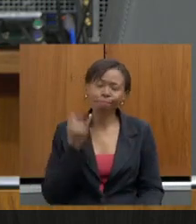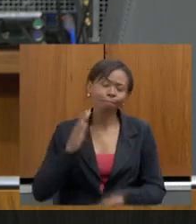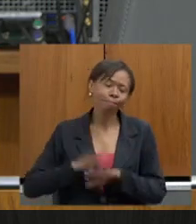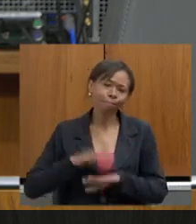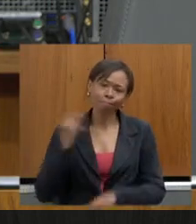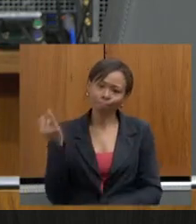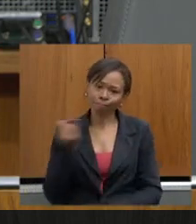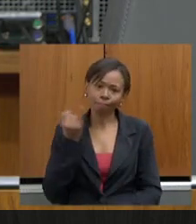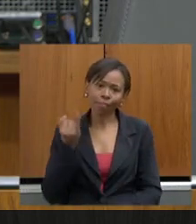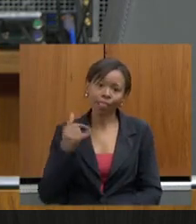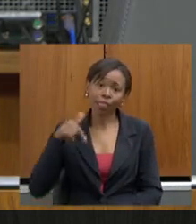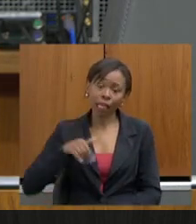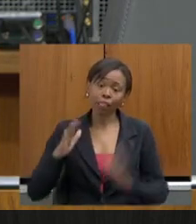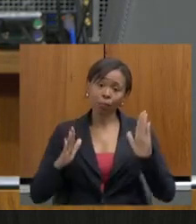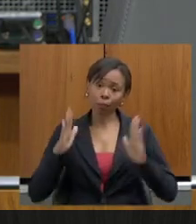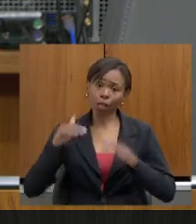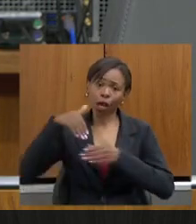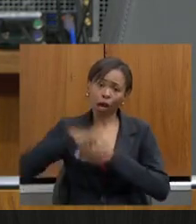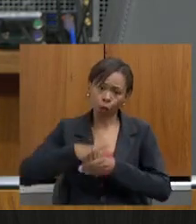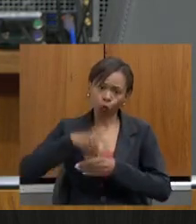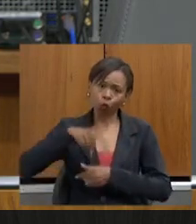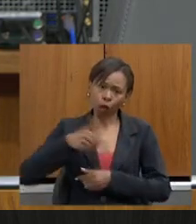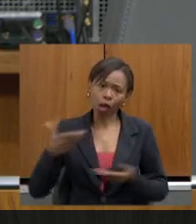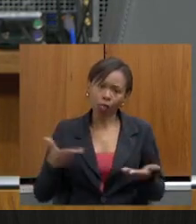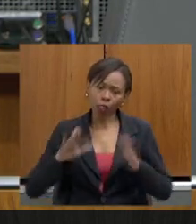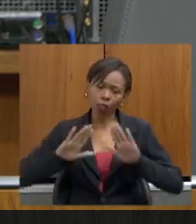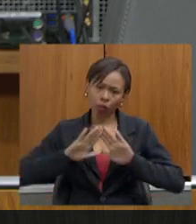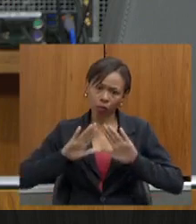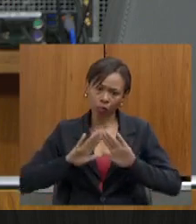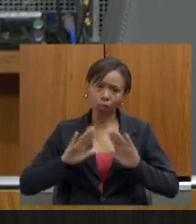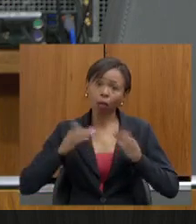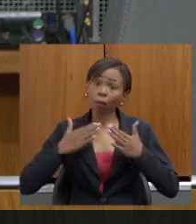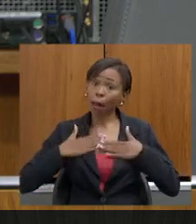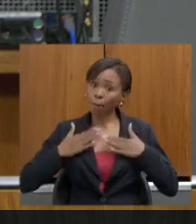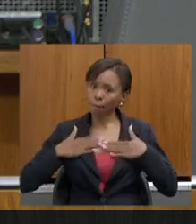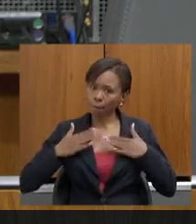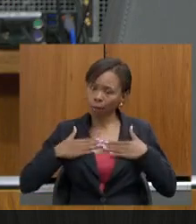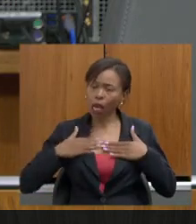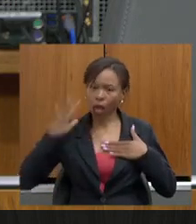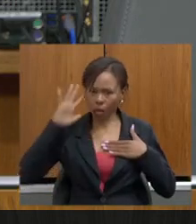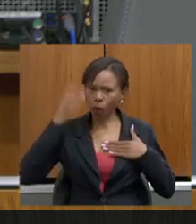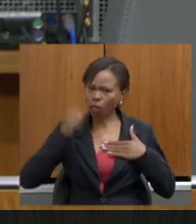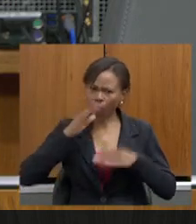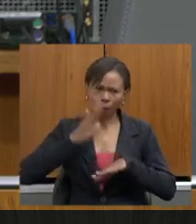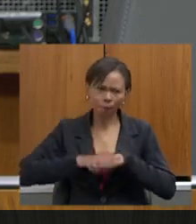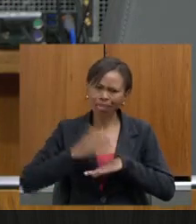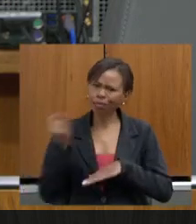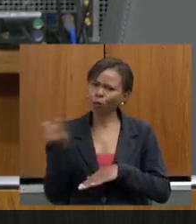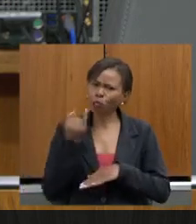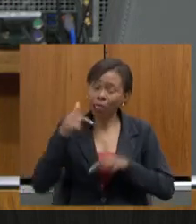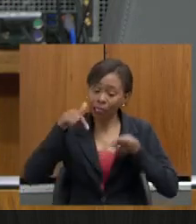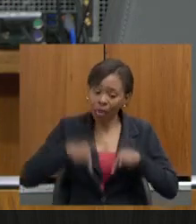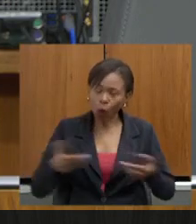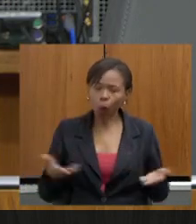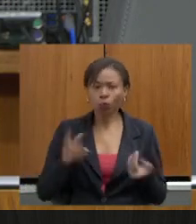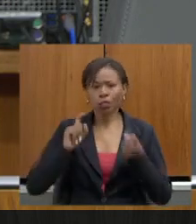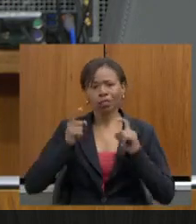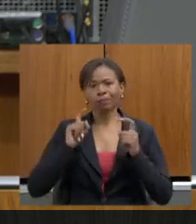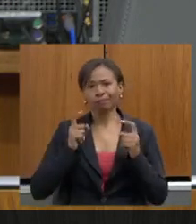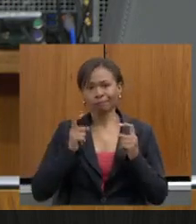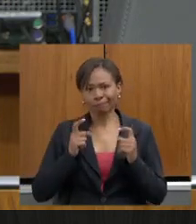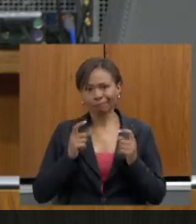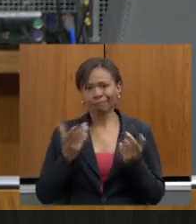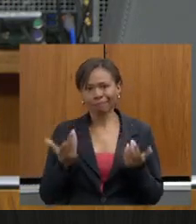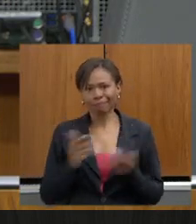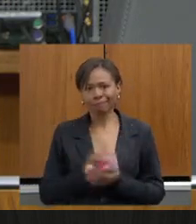durante esse mandato nessa casa Né durante a sua legislatura para mim para o meu mandato é um dos momentos mais importantes